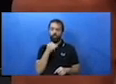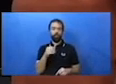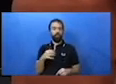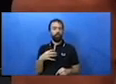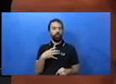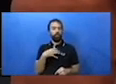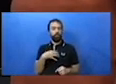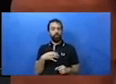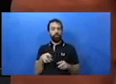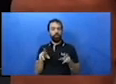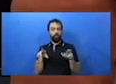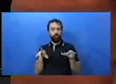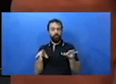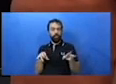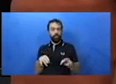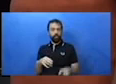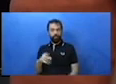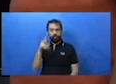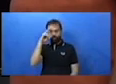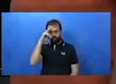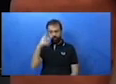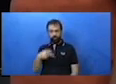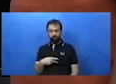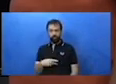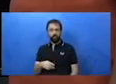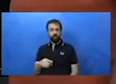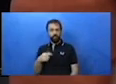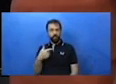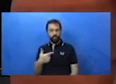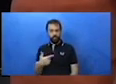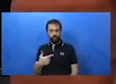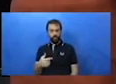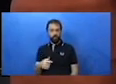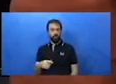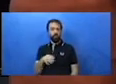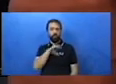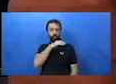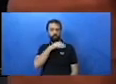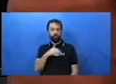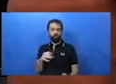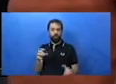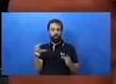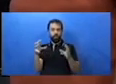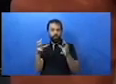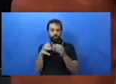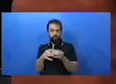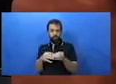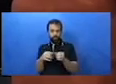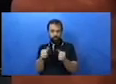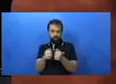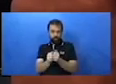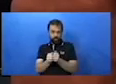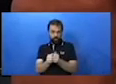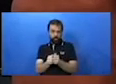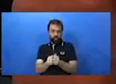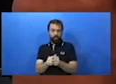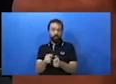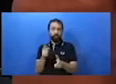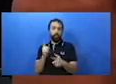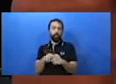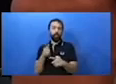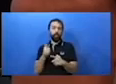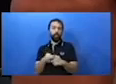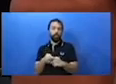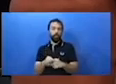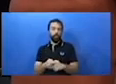Exercício 7. Os bichos reuniram-se para... Para que eles se reuniram? Para se divertir, para discutirem seus problemas,